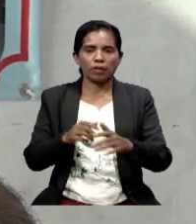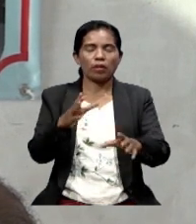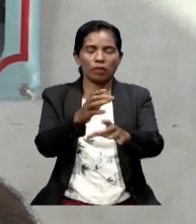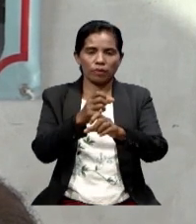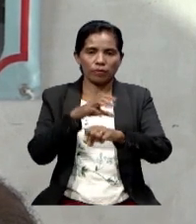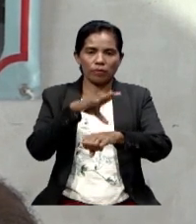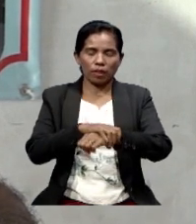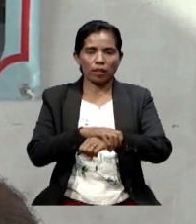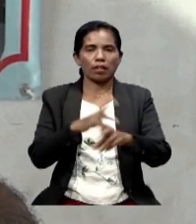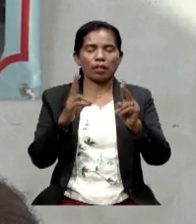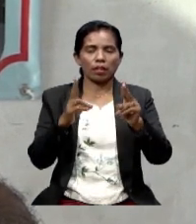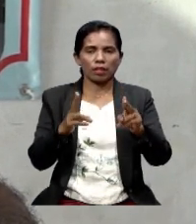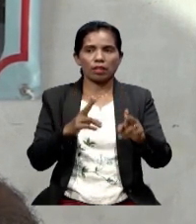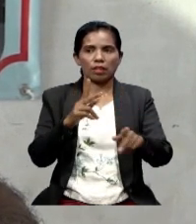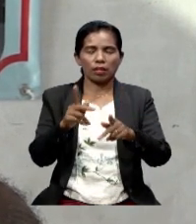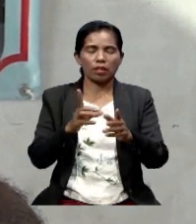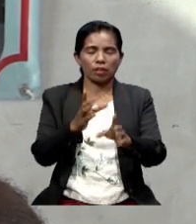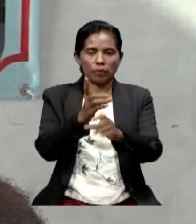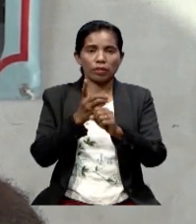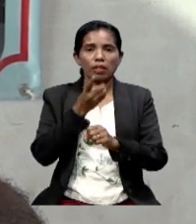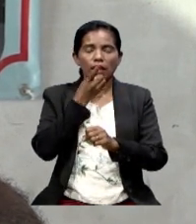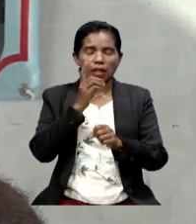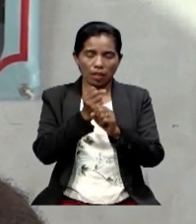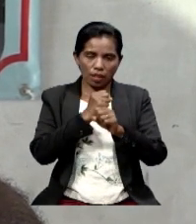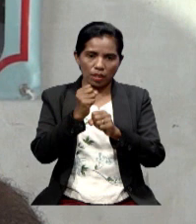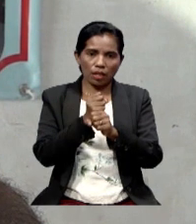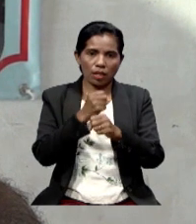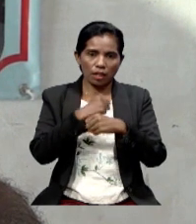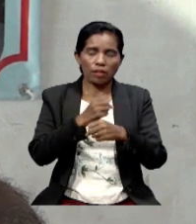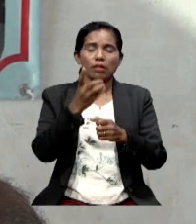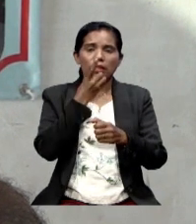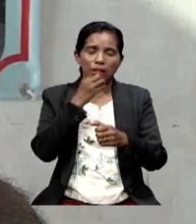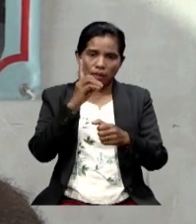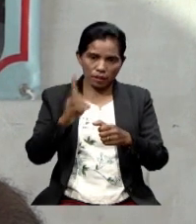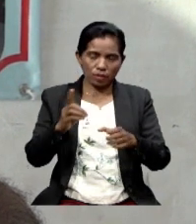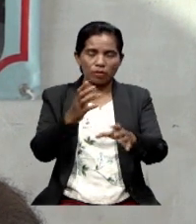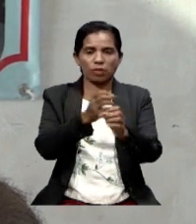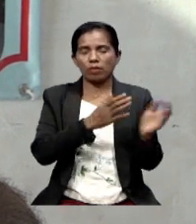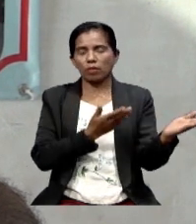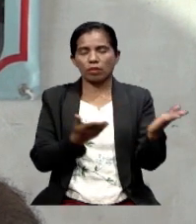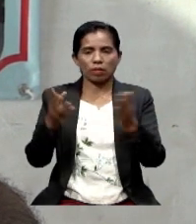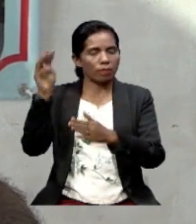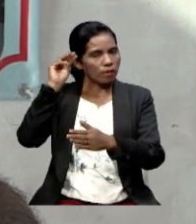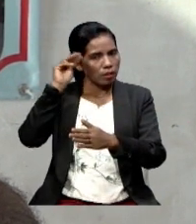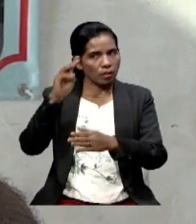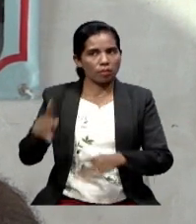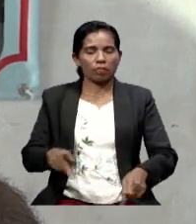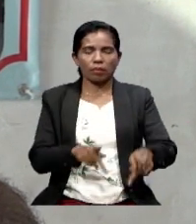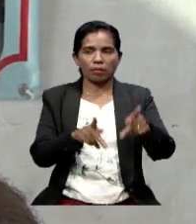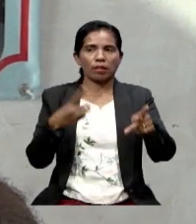essa declaração e submete a minha processo na Bahia Ministério Público e tem